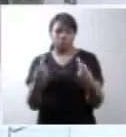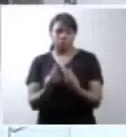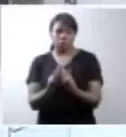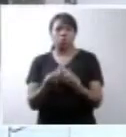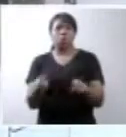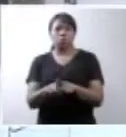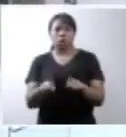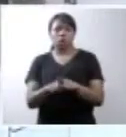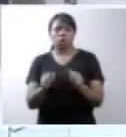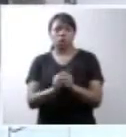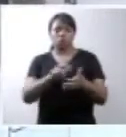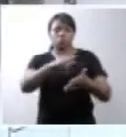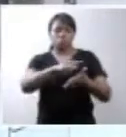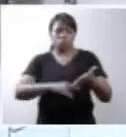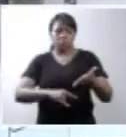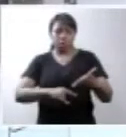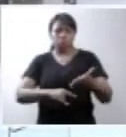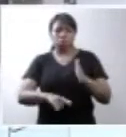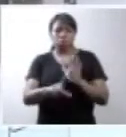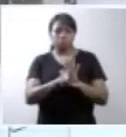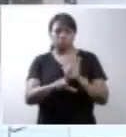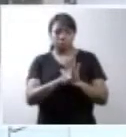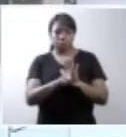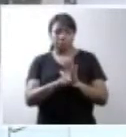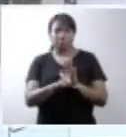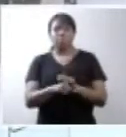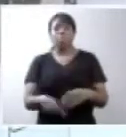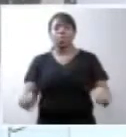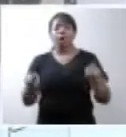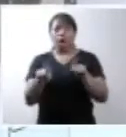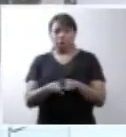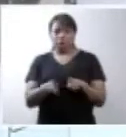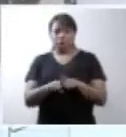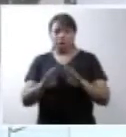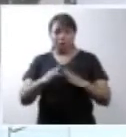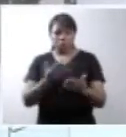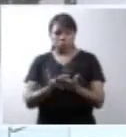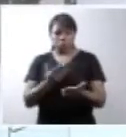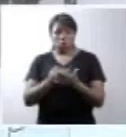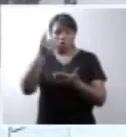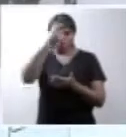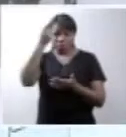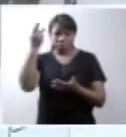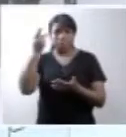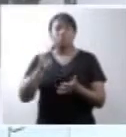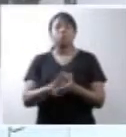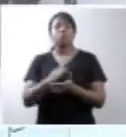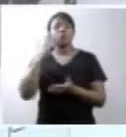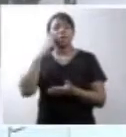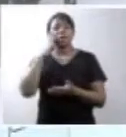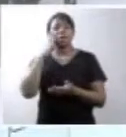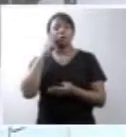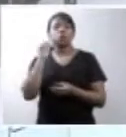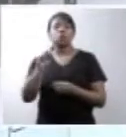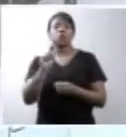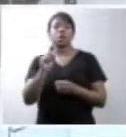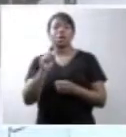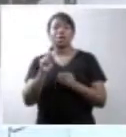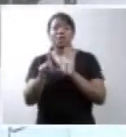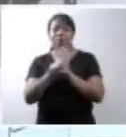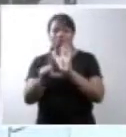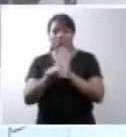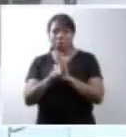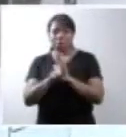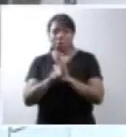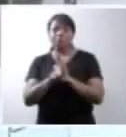vários outros documentos jurídicos. Assim, a Escola de Gente entende que, de acordo com a legislação